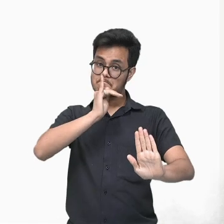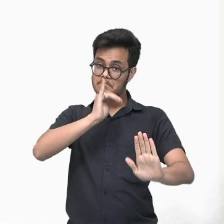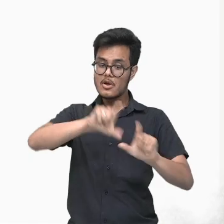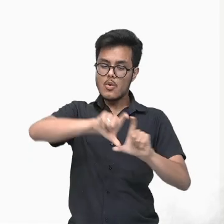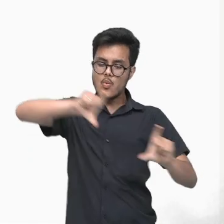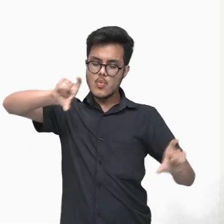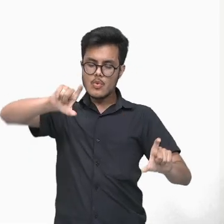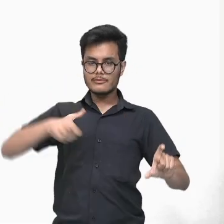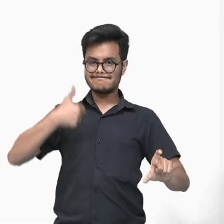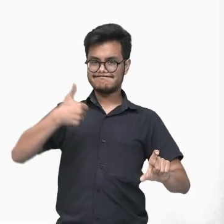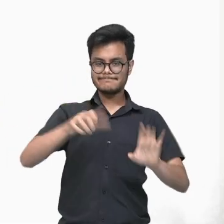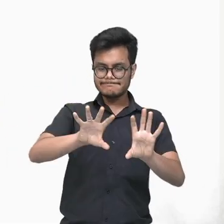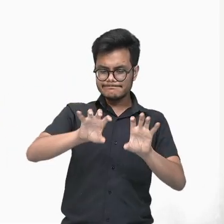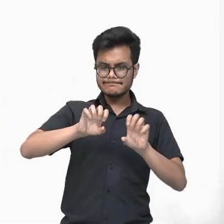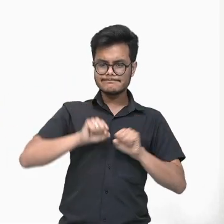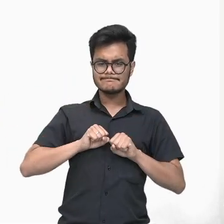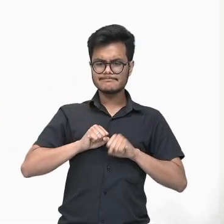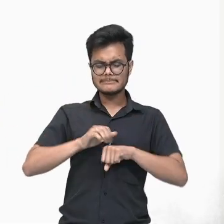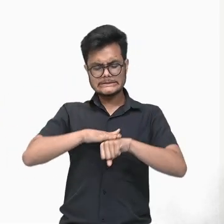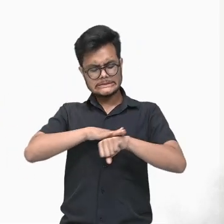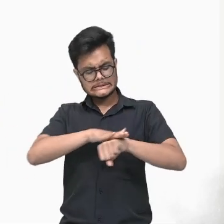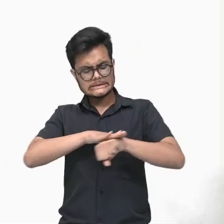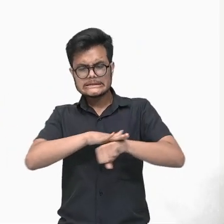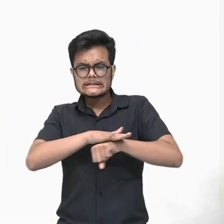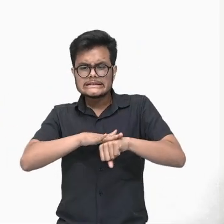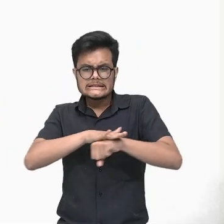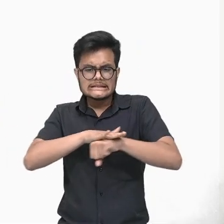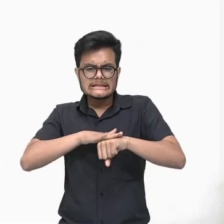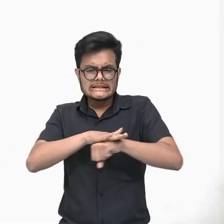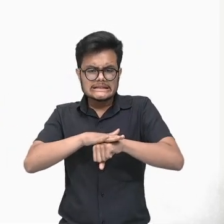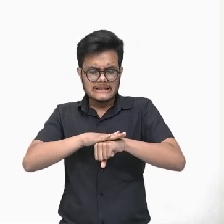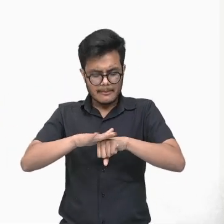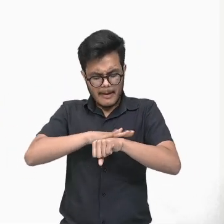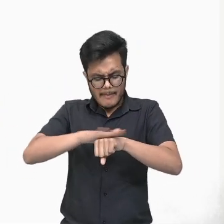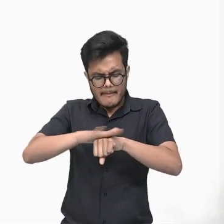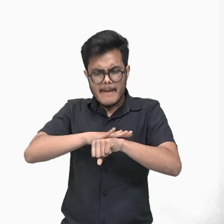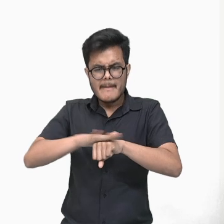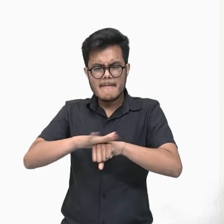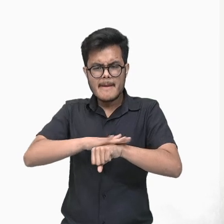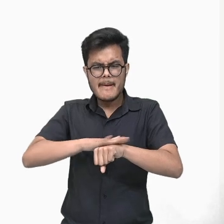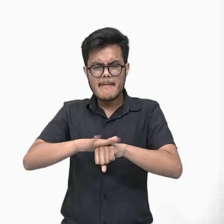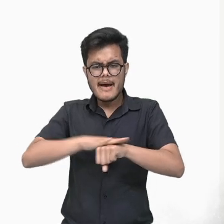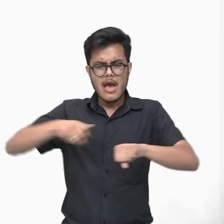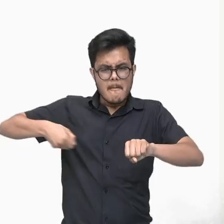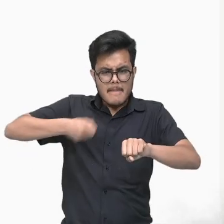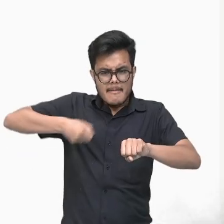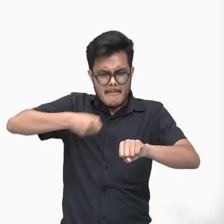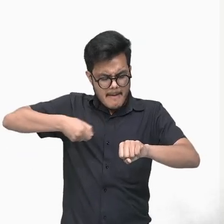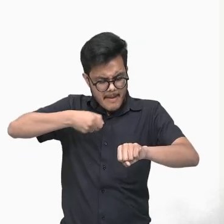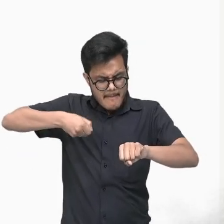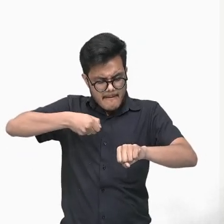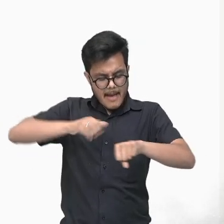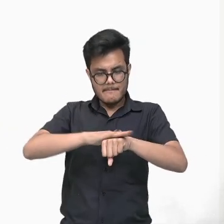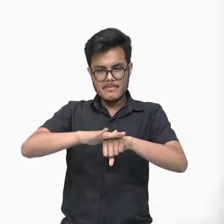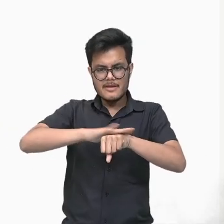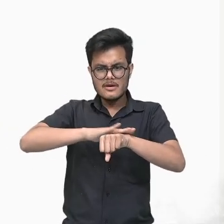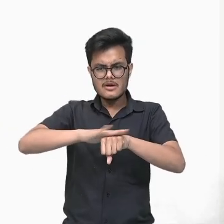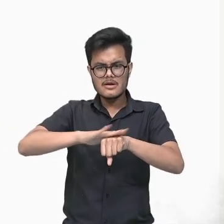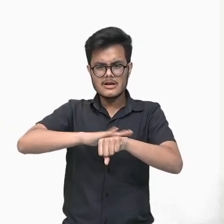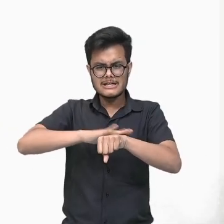ambar e atritou, e ele percebeu que esse ambar começou a